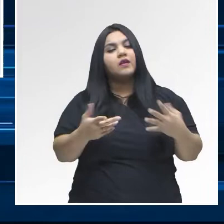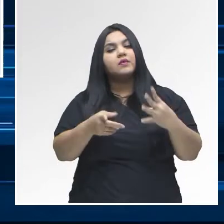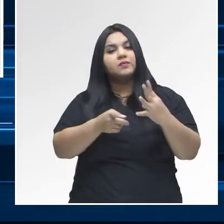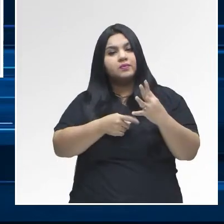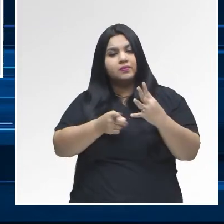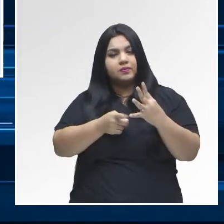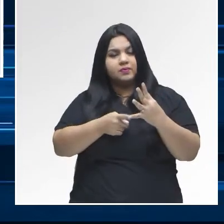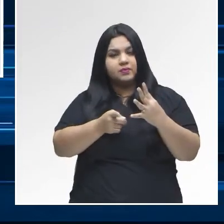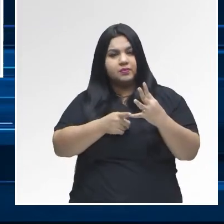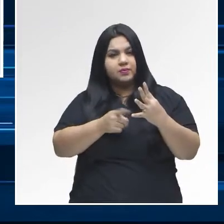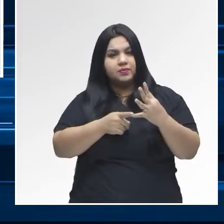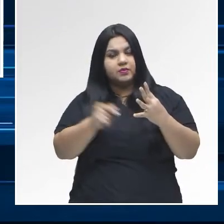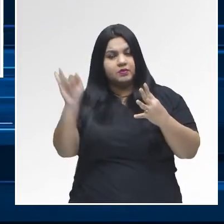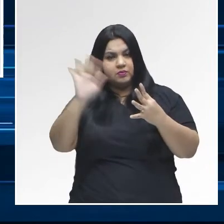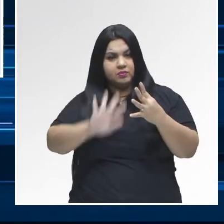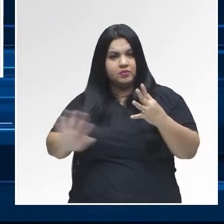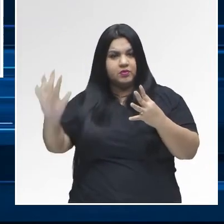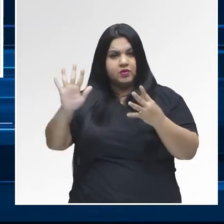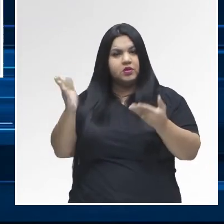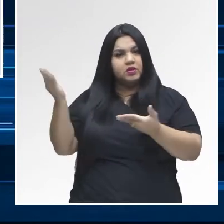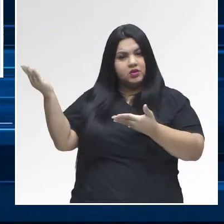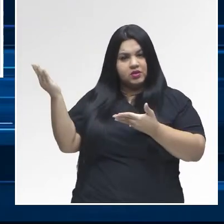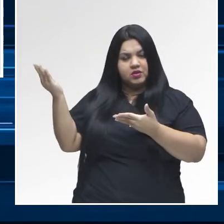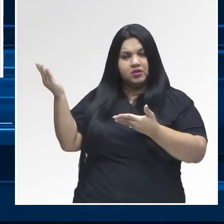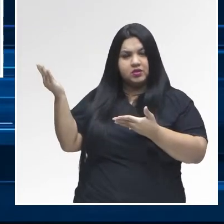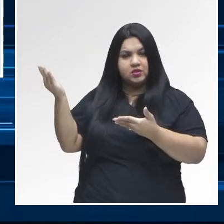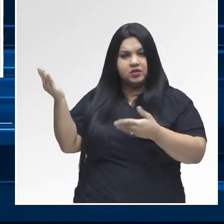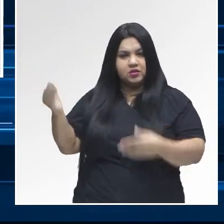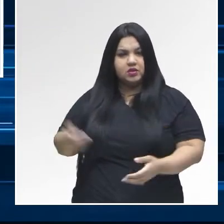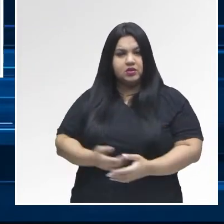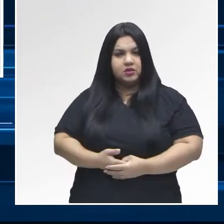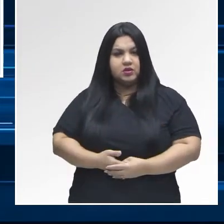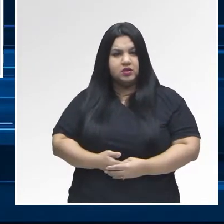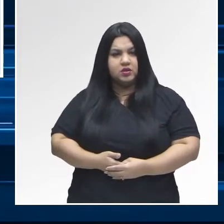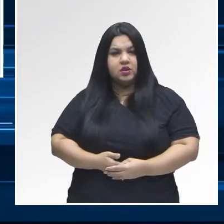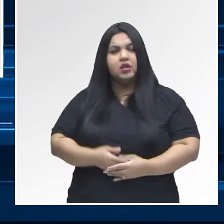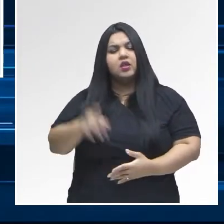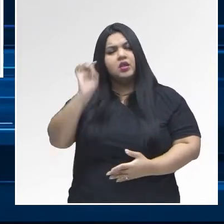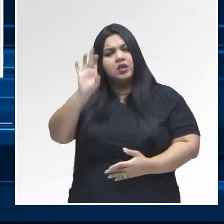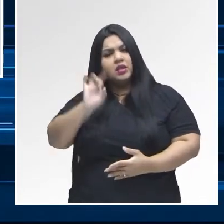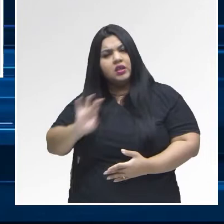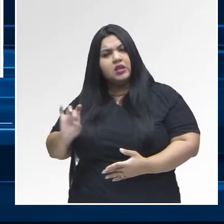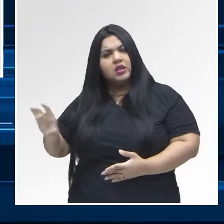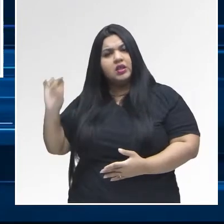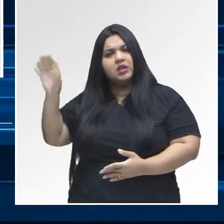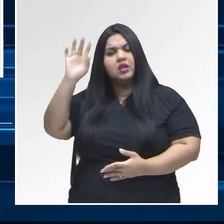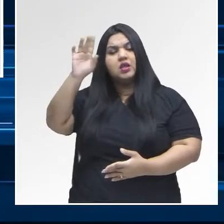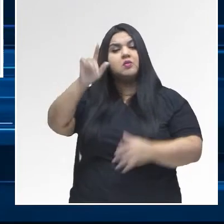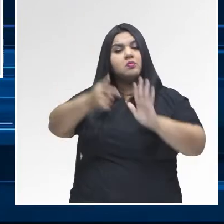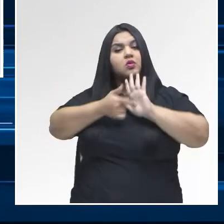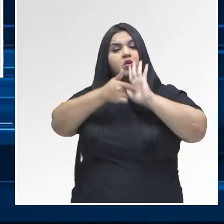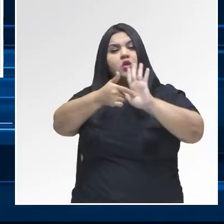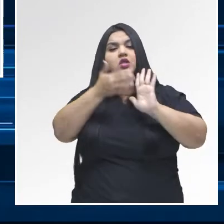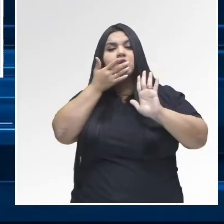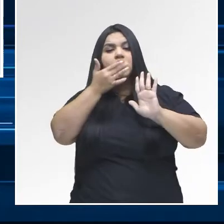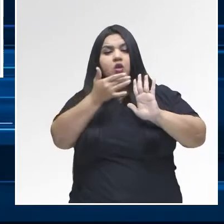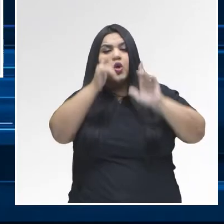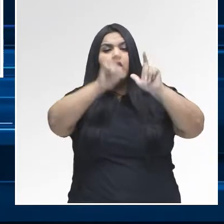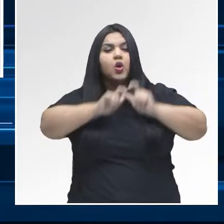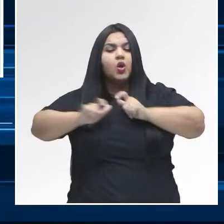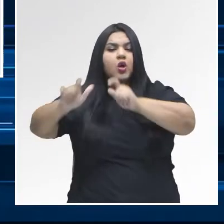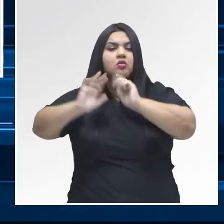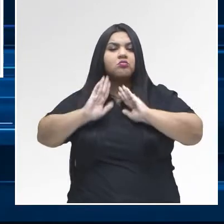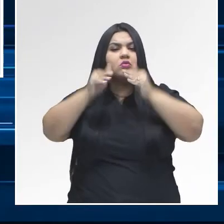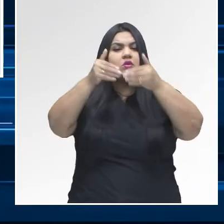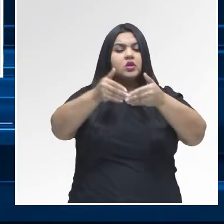nossa última imagem, nós temos ali um mapa que cada cor representa um local específico